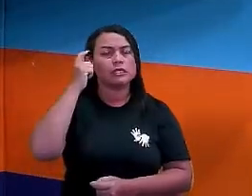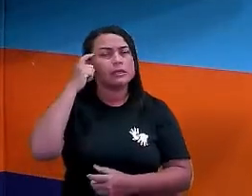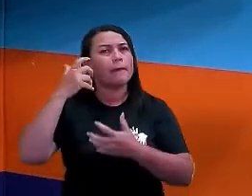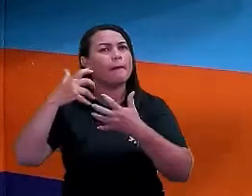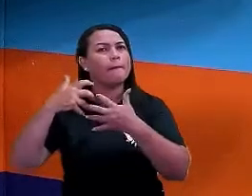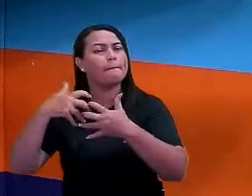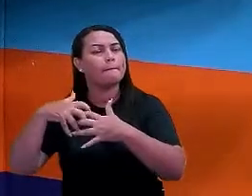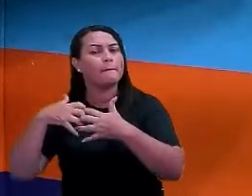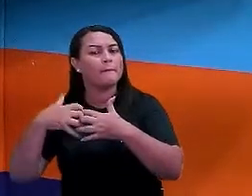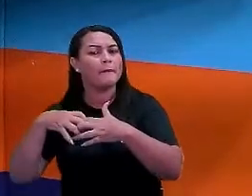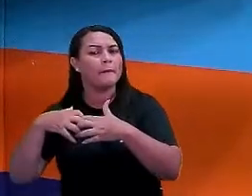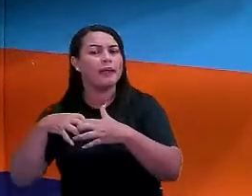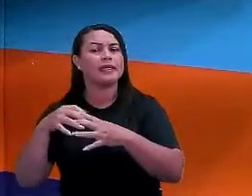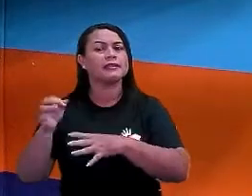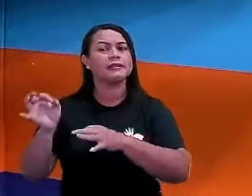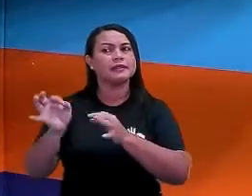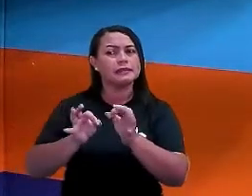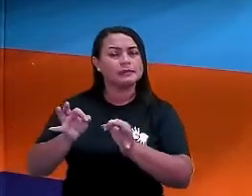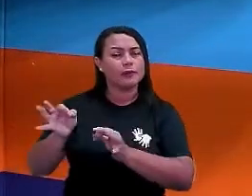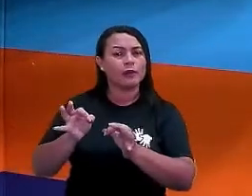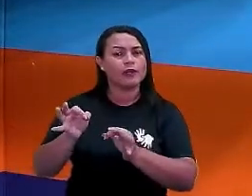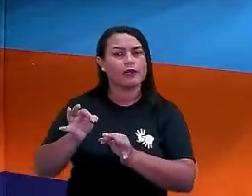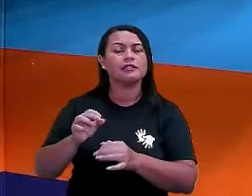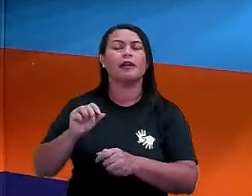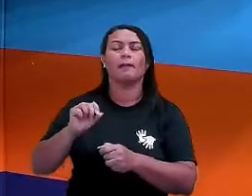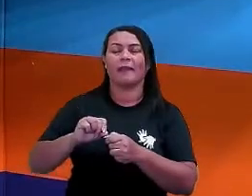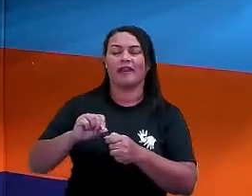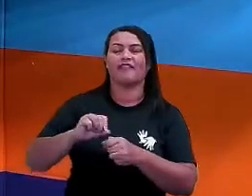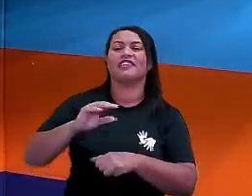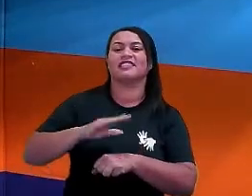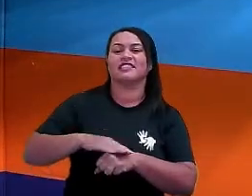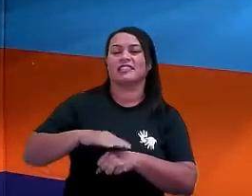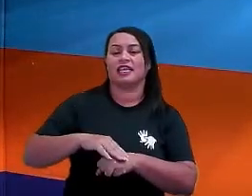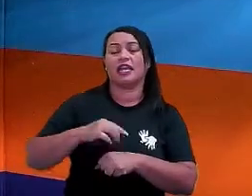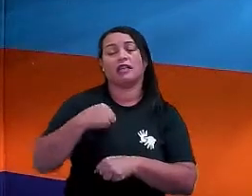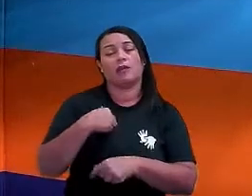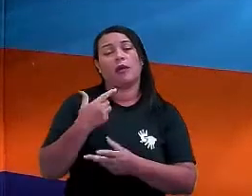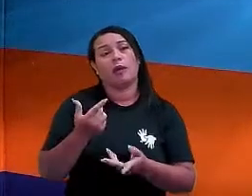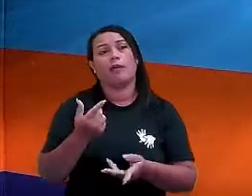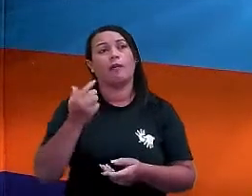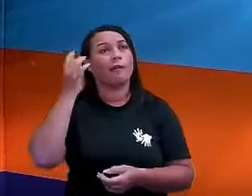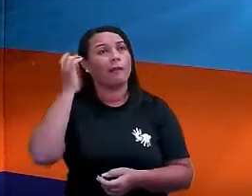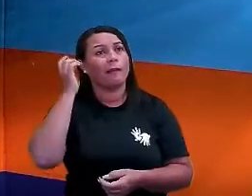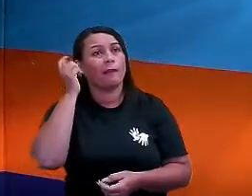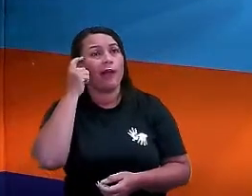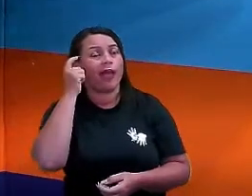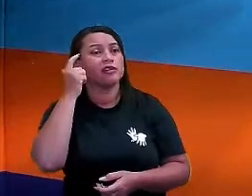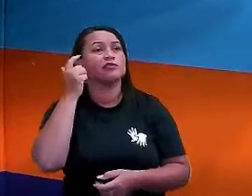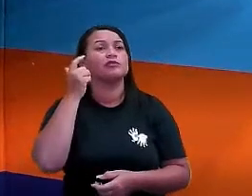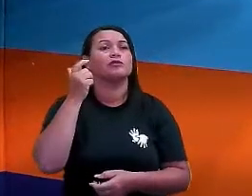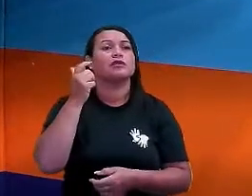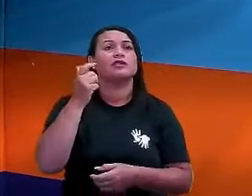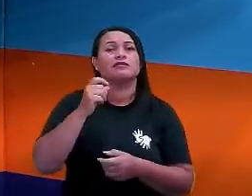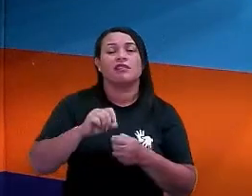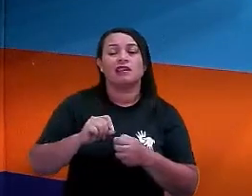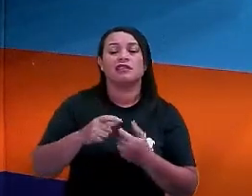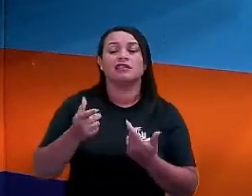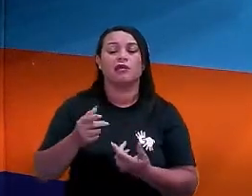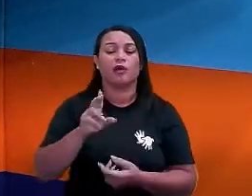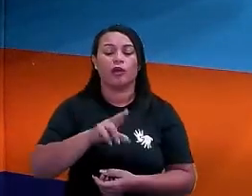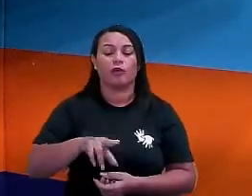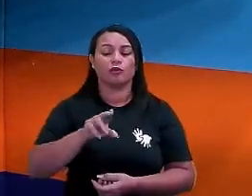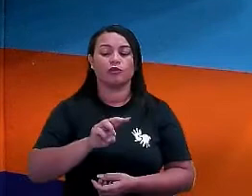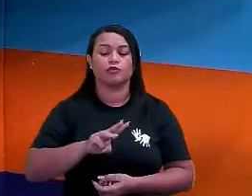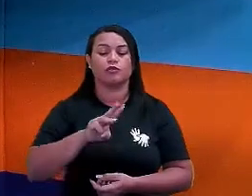algo que realmente se pretende fazer, certo? Então, eu pretendo fazer, está planejado, eu uso going to.